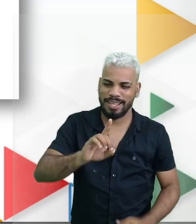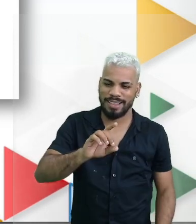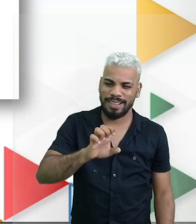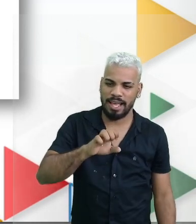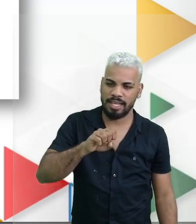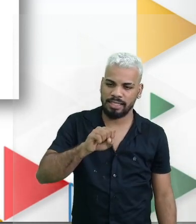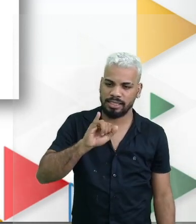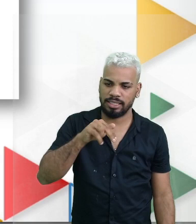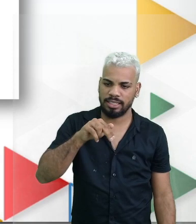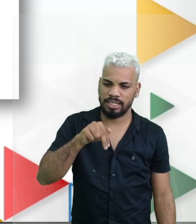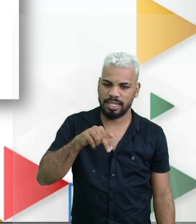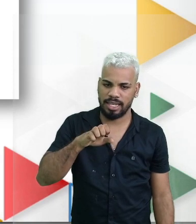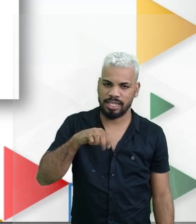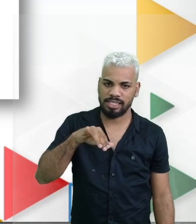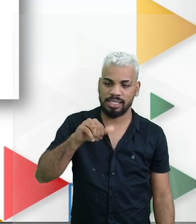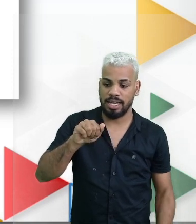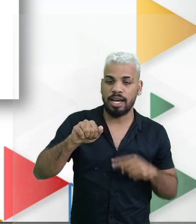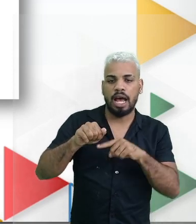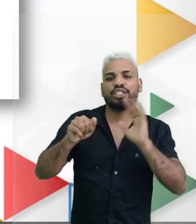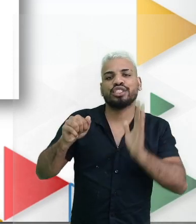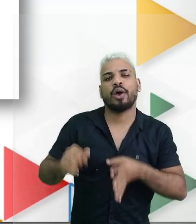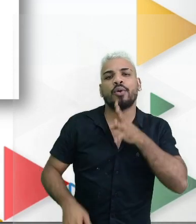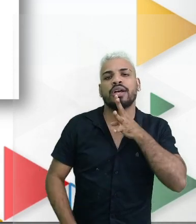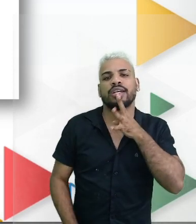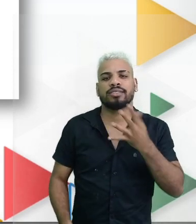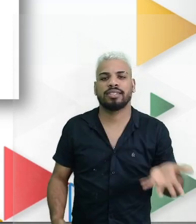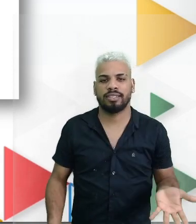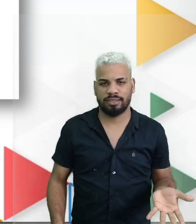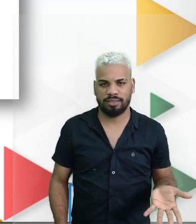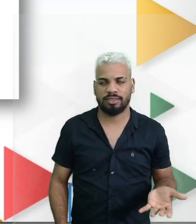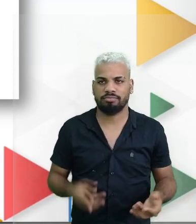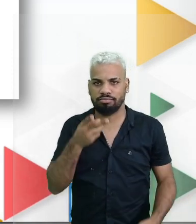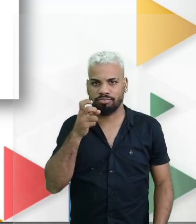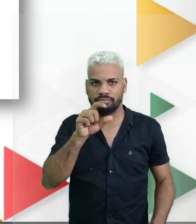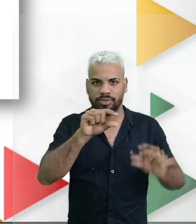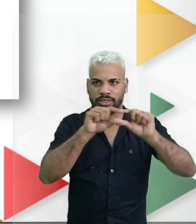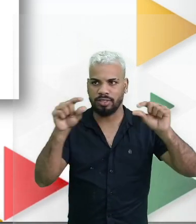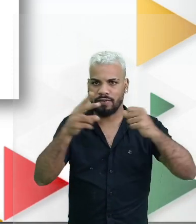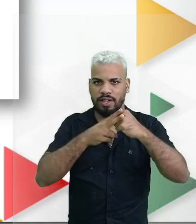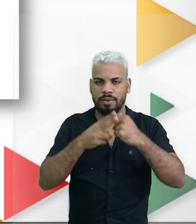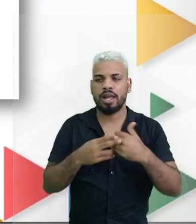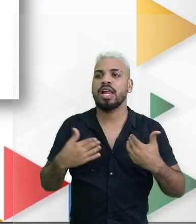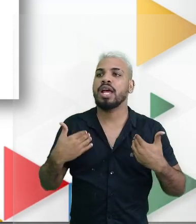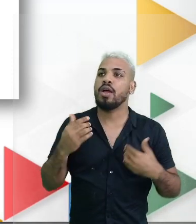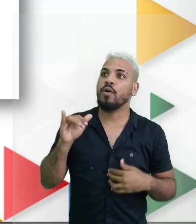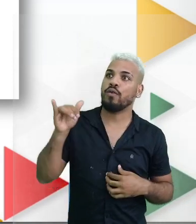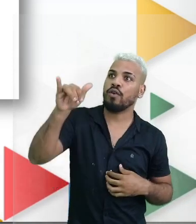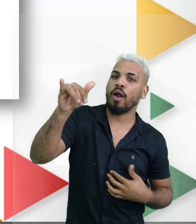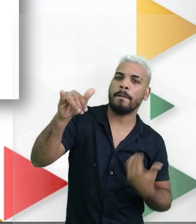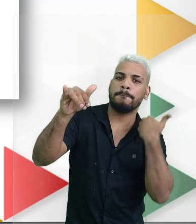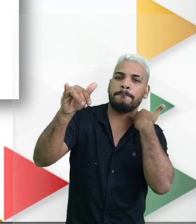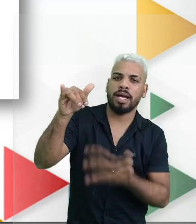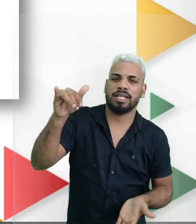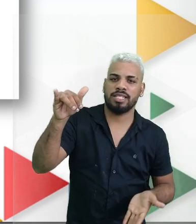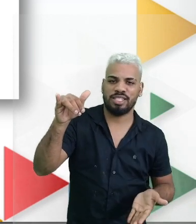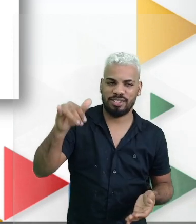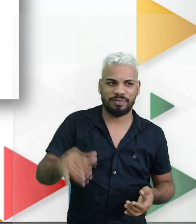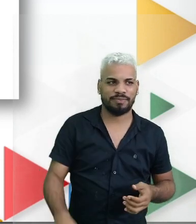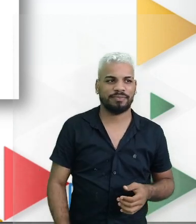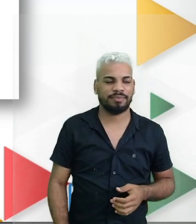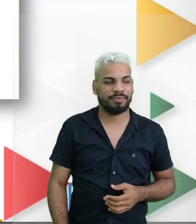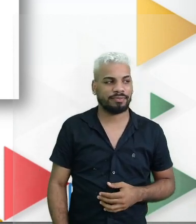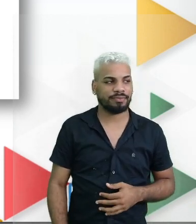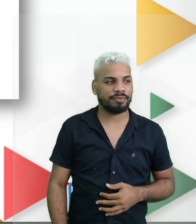desinencial? Porque eu o conheço através da desinência do verbo. Eu perdi o voo. Então, são